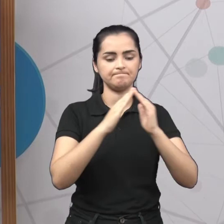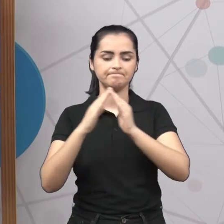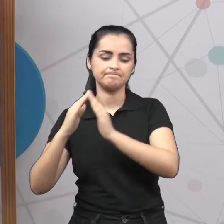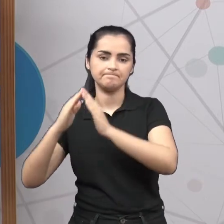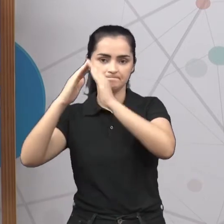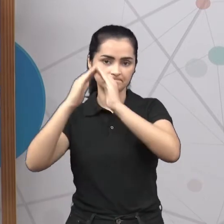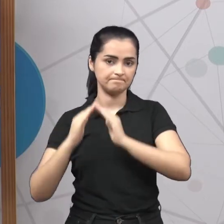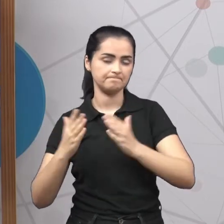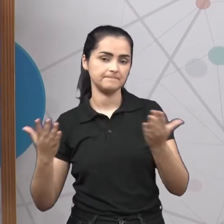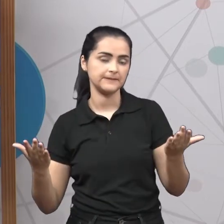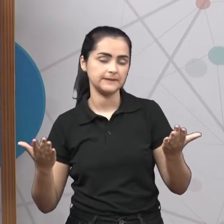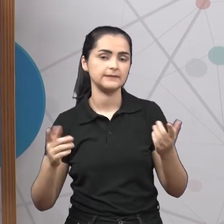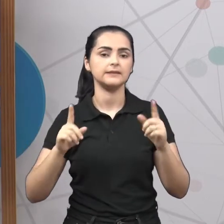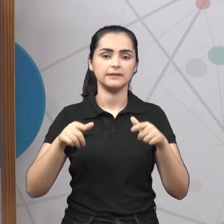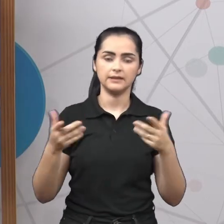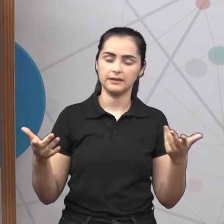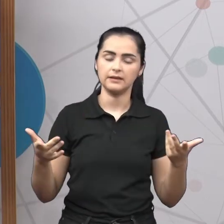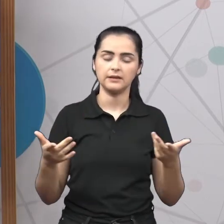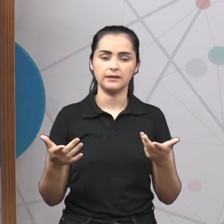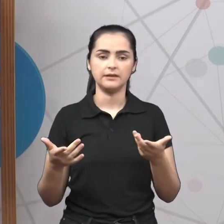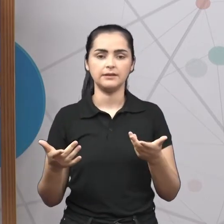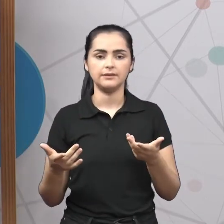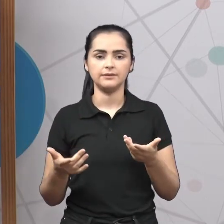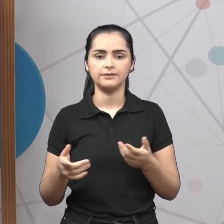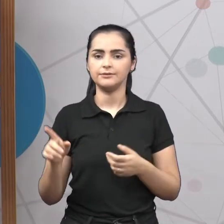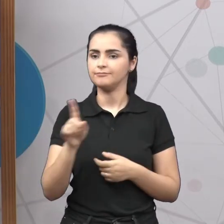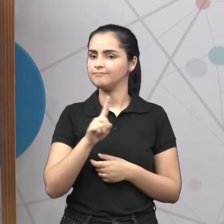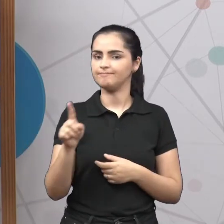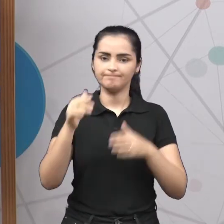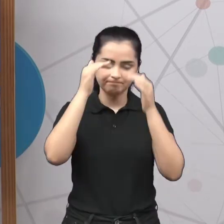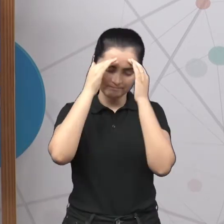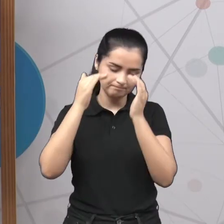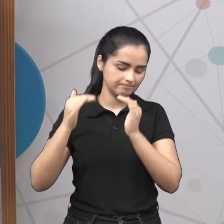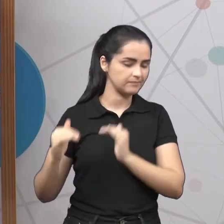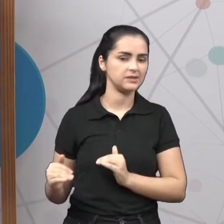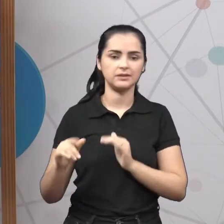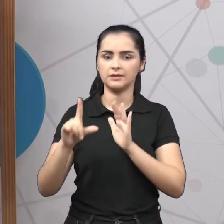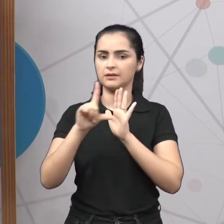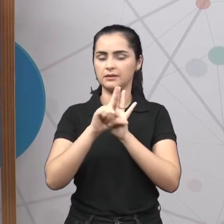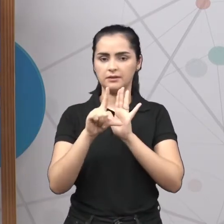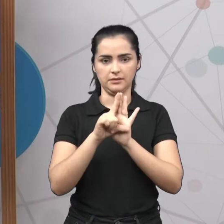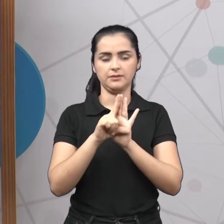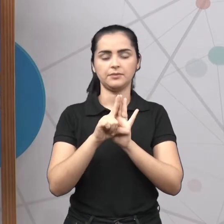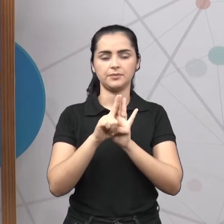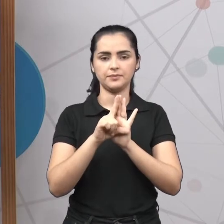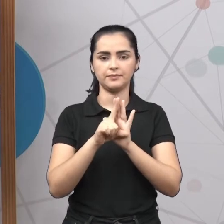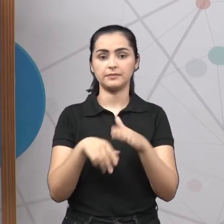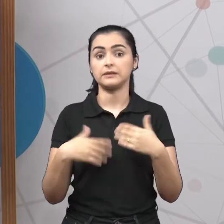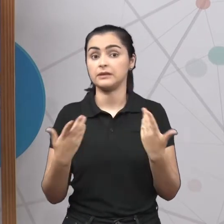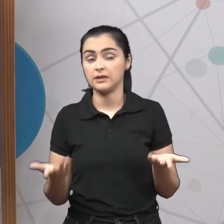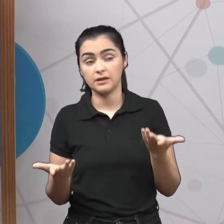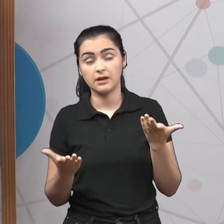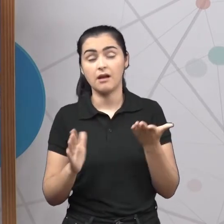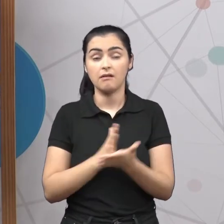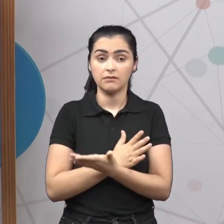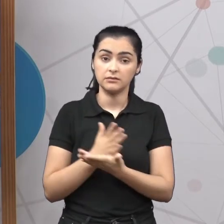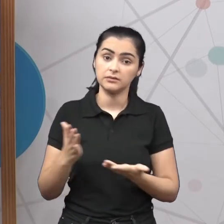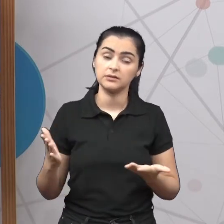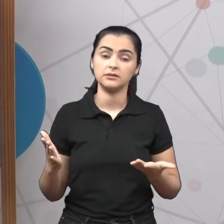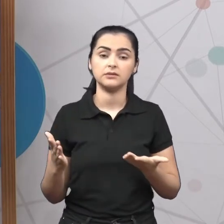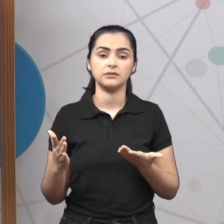moradores, né, habitantes, não cumprem as leis. Aí, às